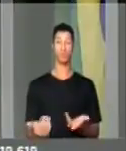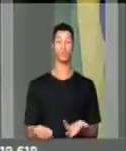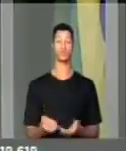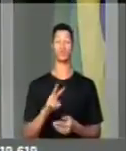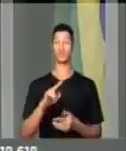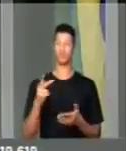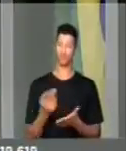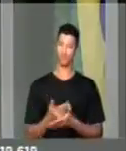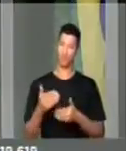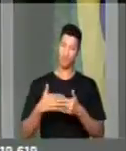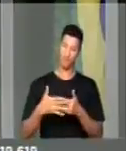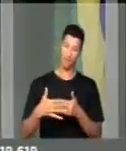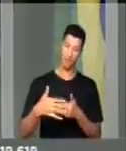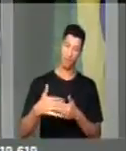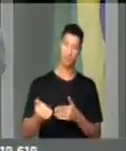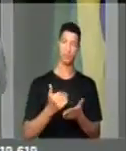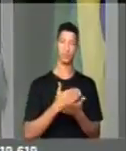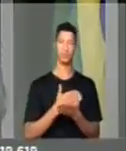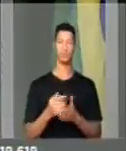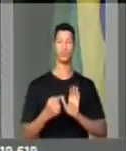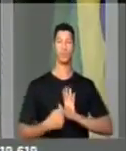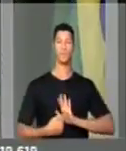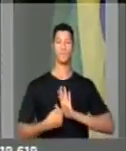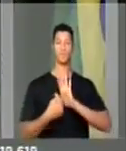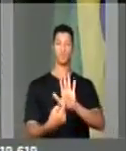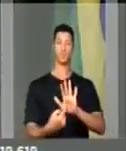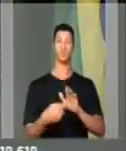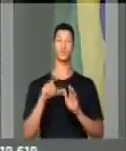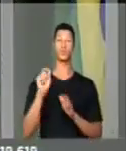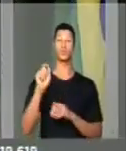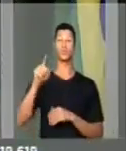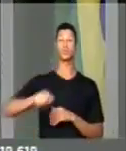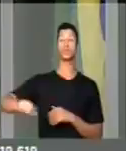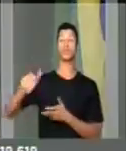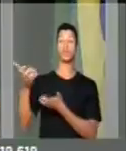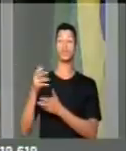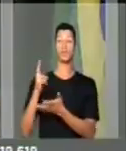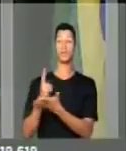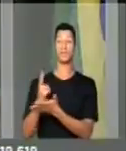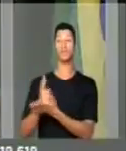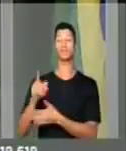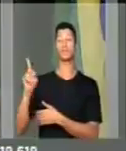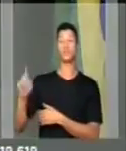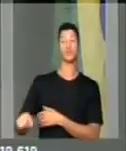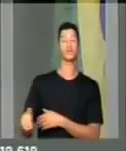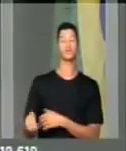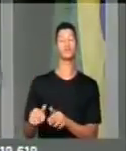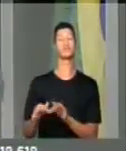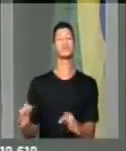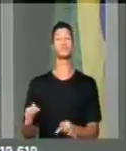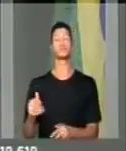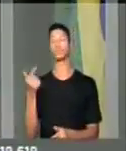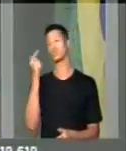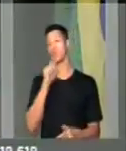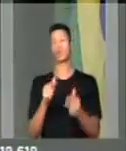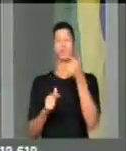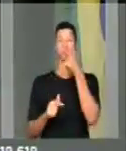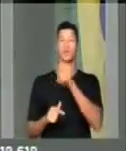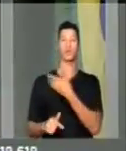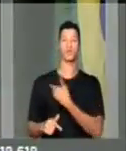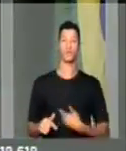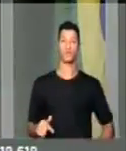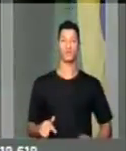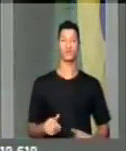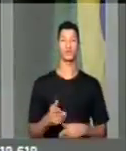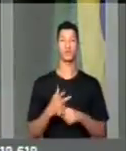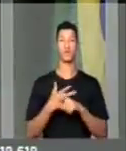começou a mostrar que o que ela queria mesmo era simplesmente ganhar o governo.